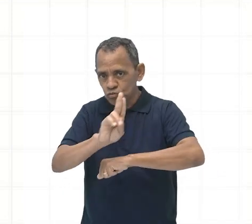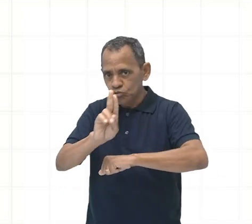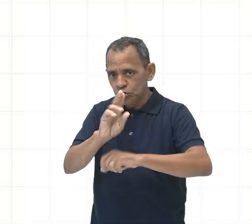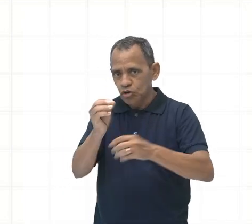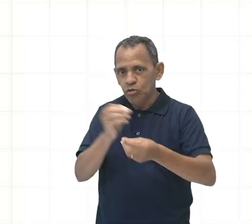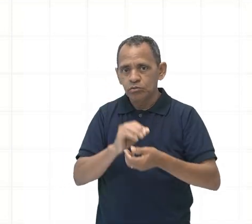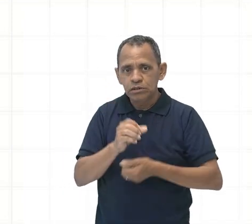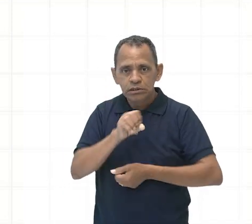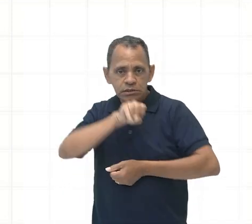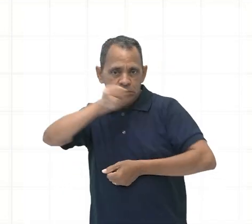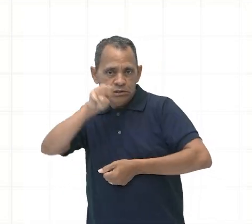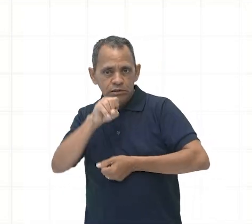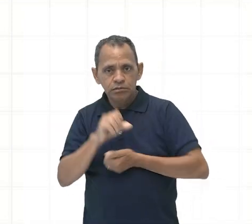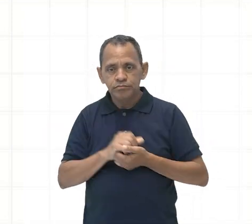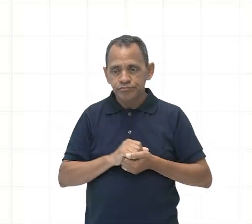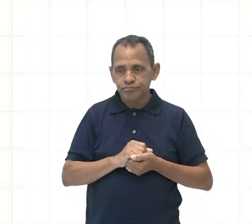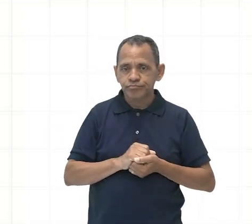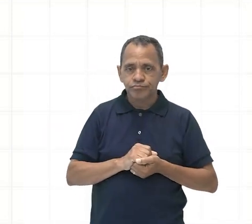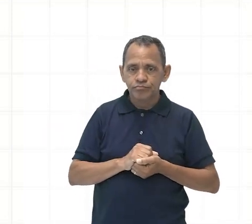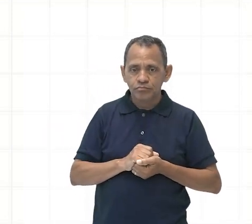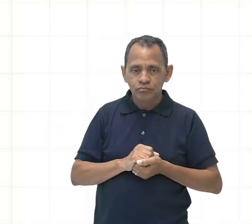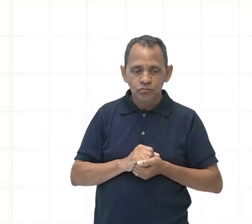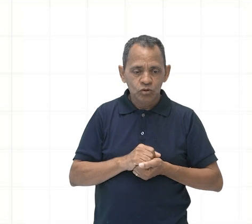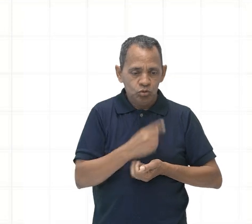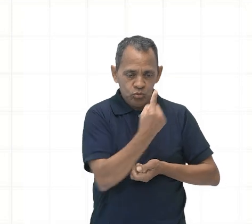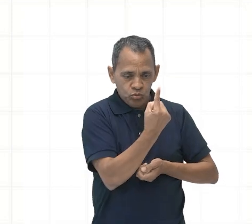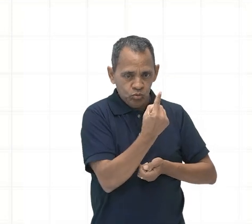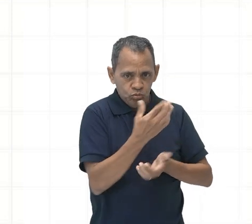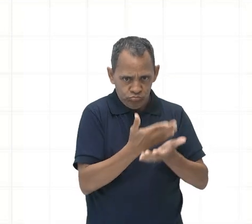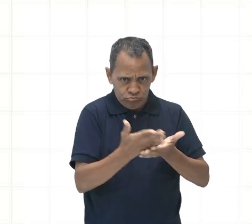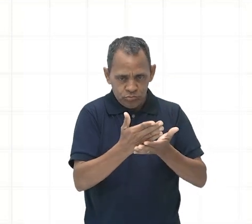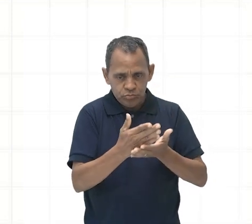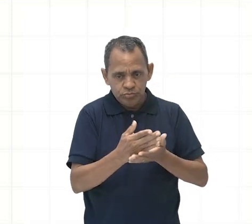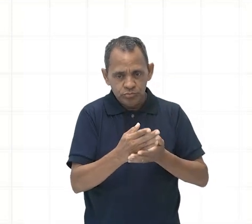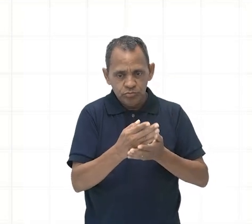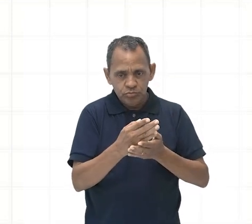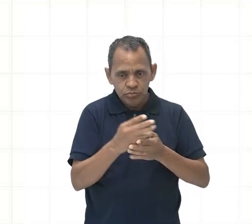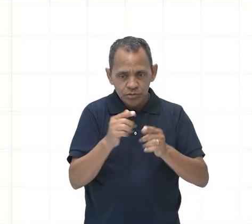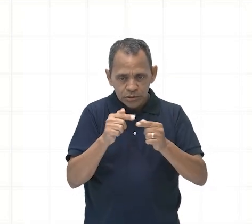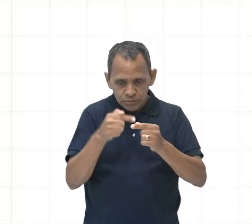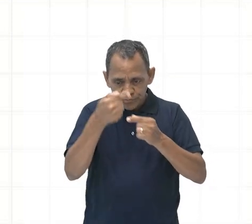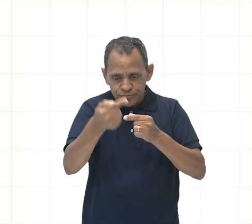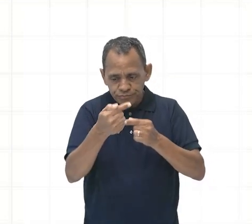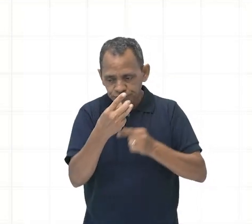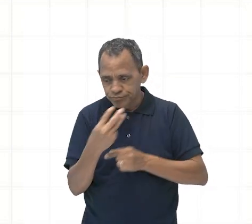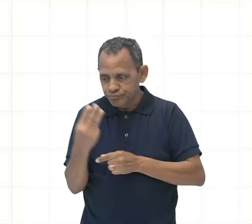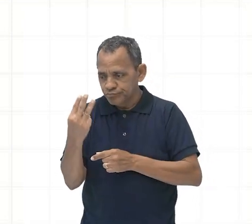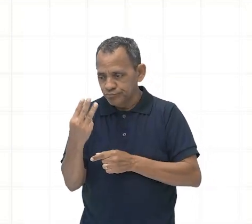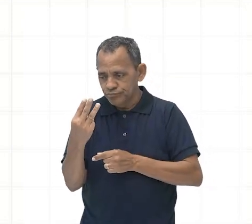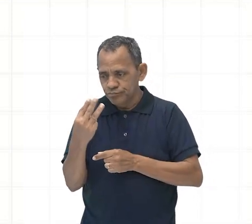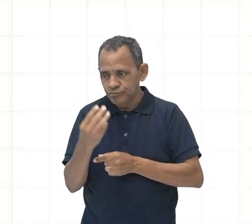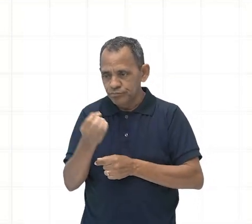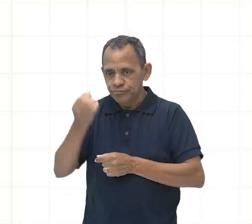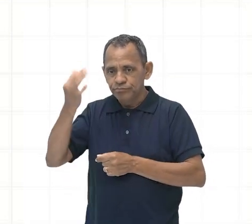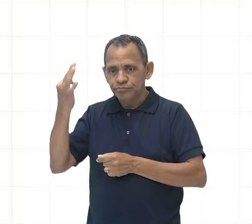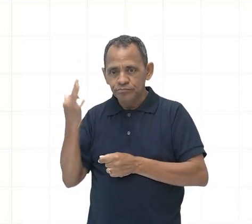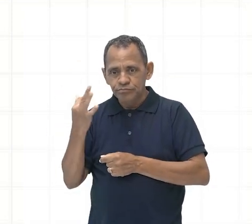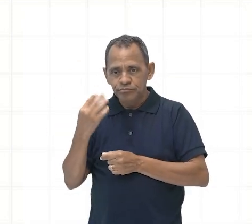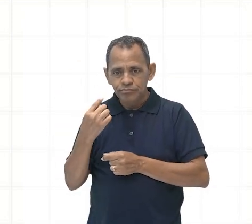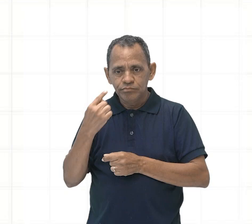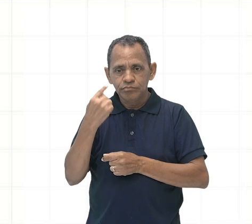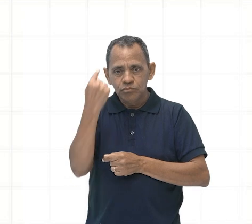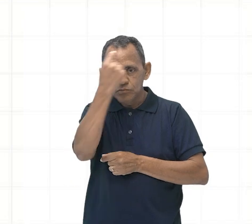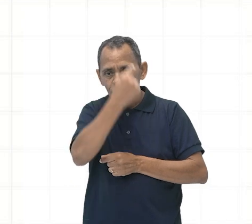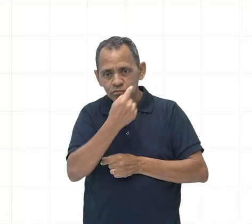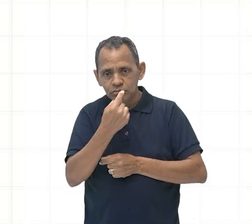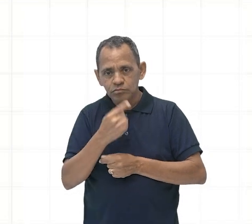quantidade de robô, sair de 1 e foi para 3, o que acontece com a quantidade de horas? Eu vou